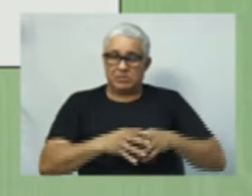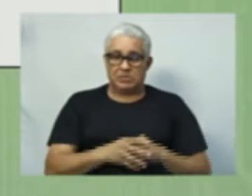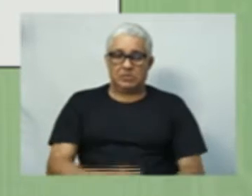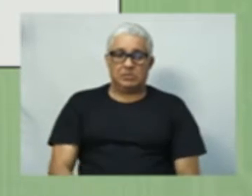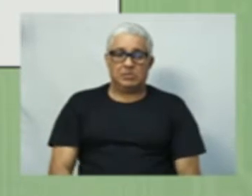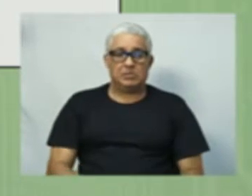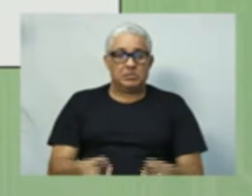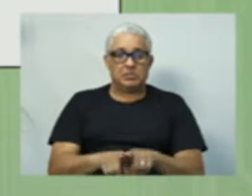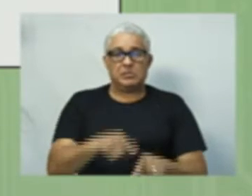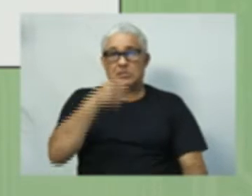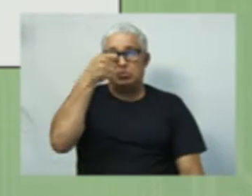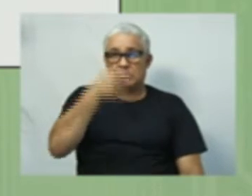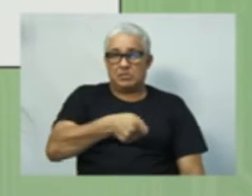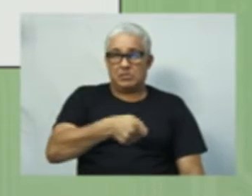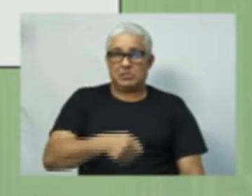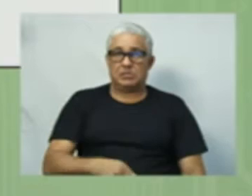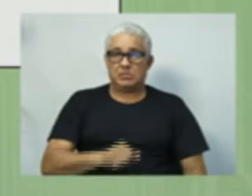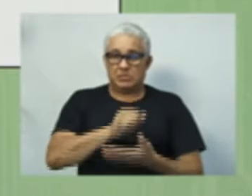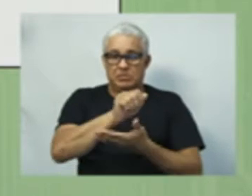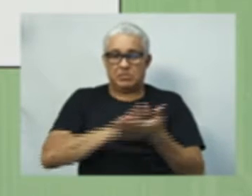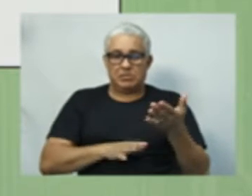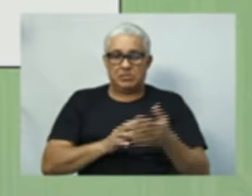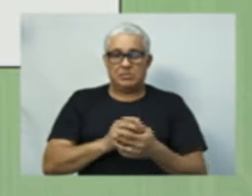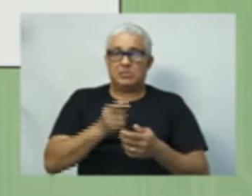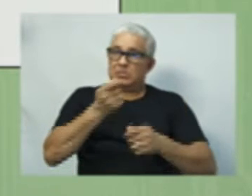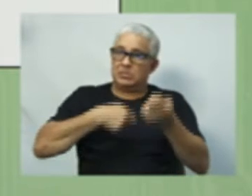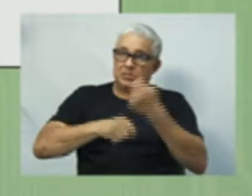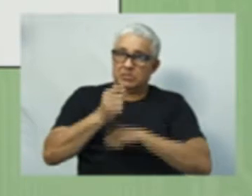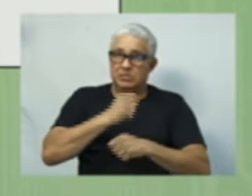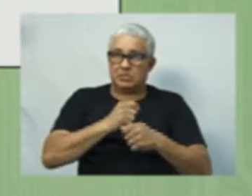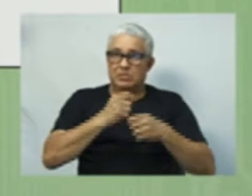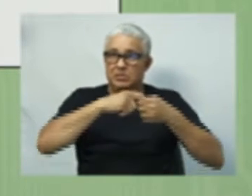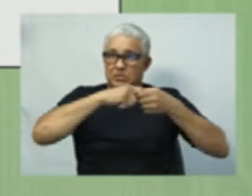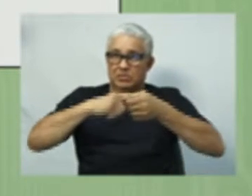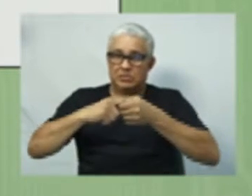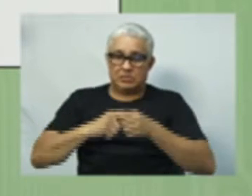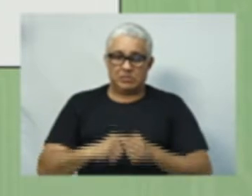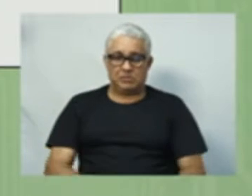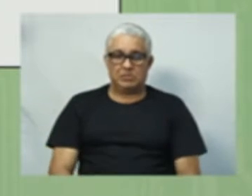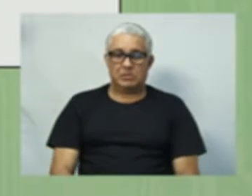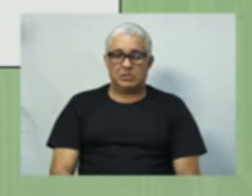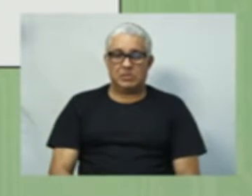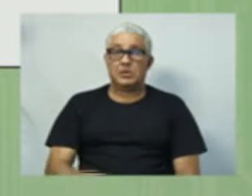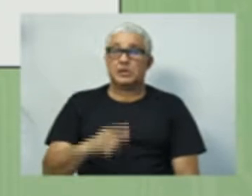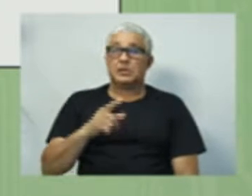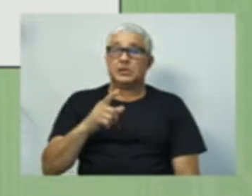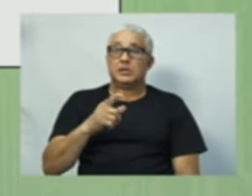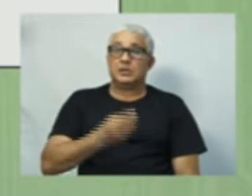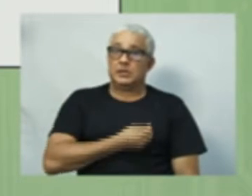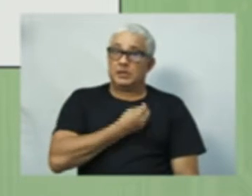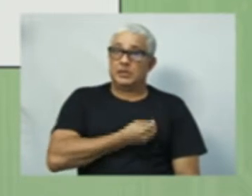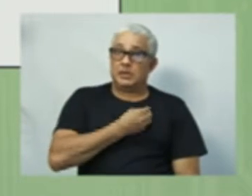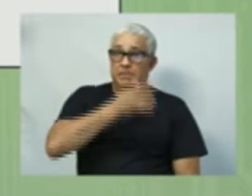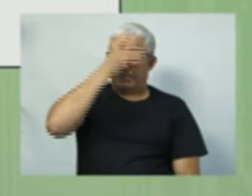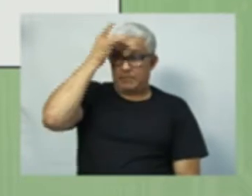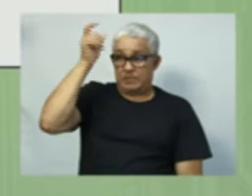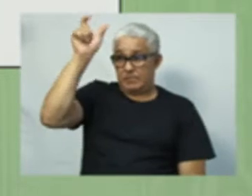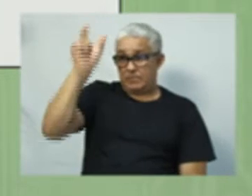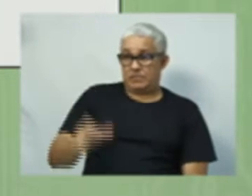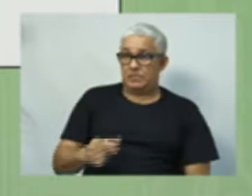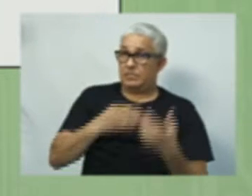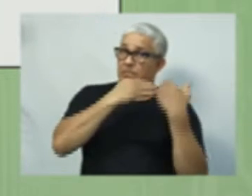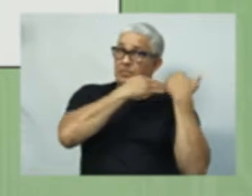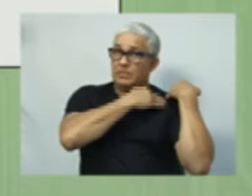É cobrada mediante atividade administrativa plenamente vinculada. Ou seja, existe uma pessoa